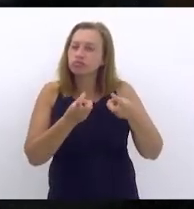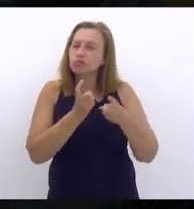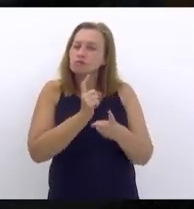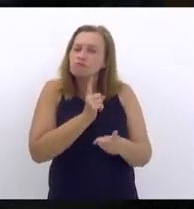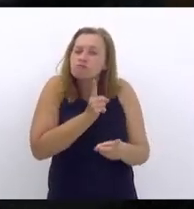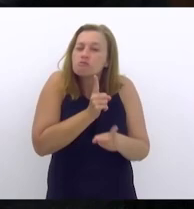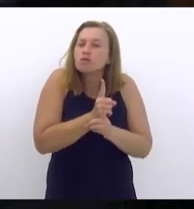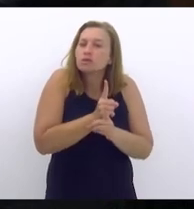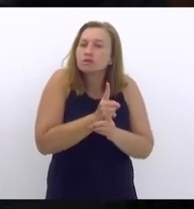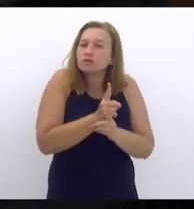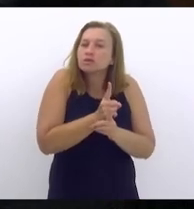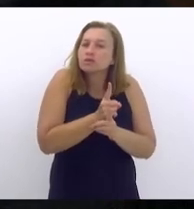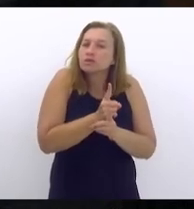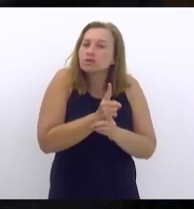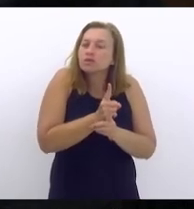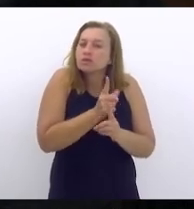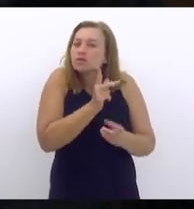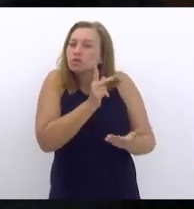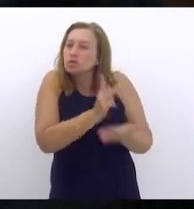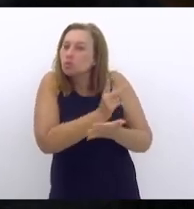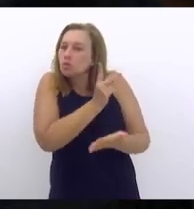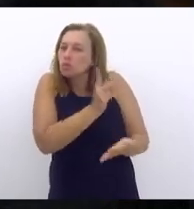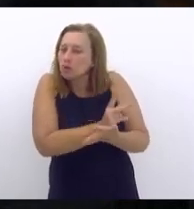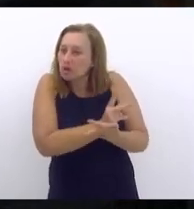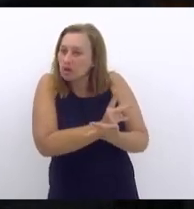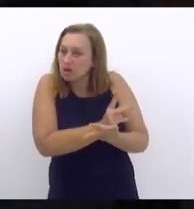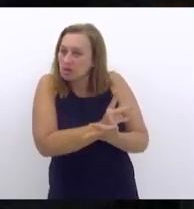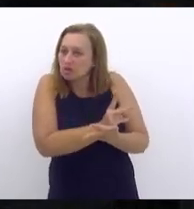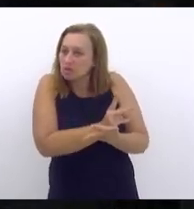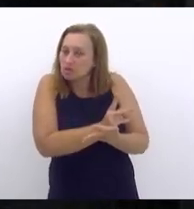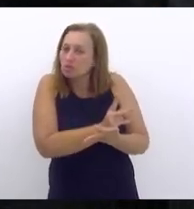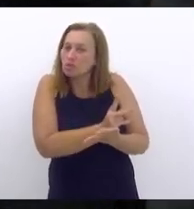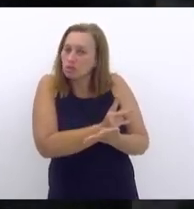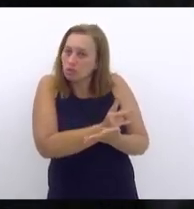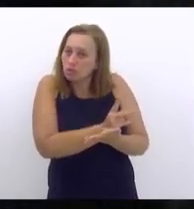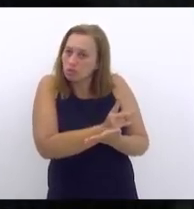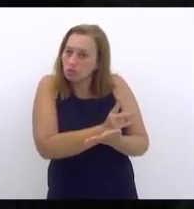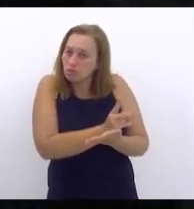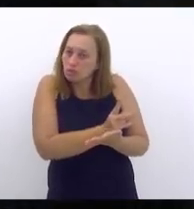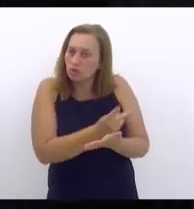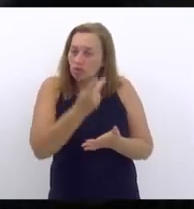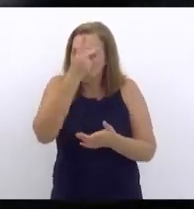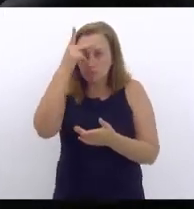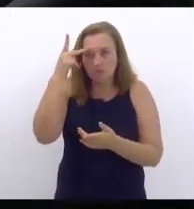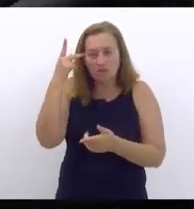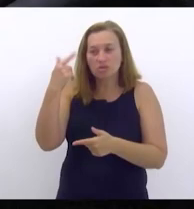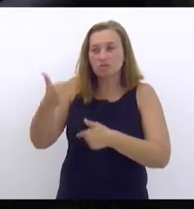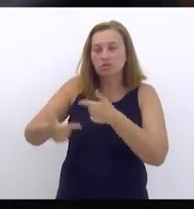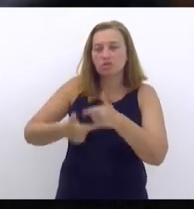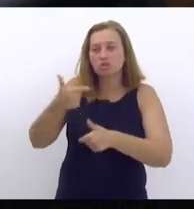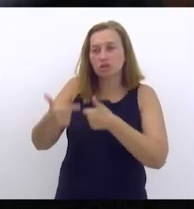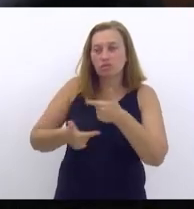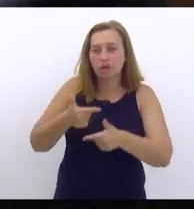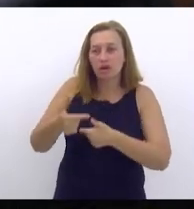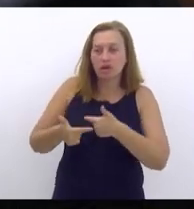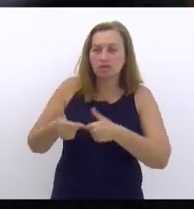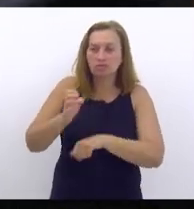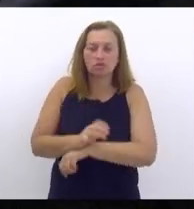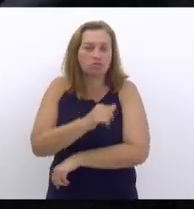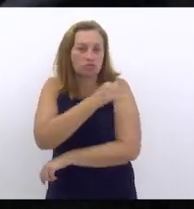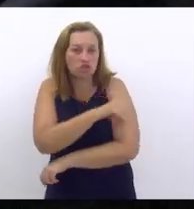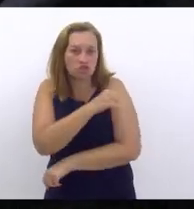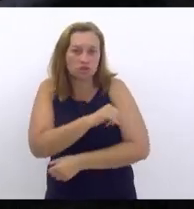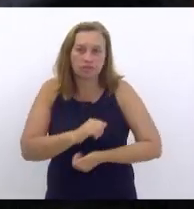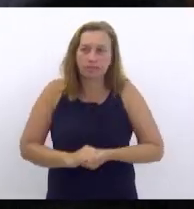encontrar a covardia que vem sendo feita com os trabalhadores, principalmente, do estado do Rio de